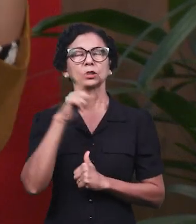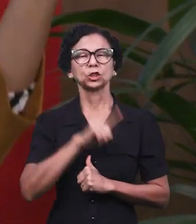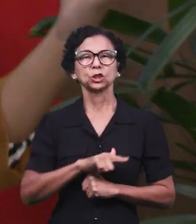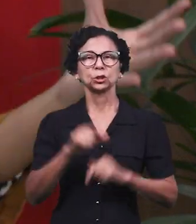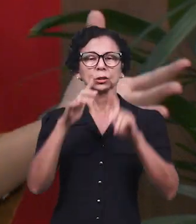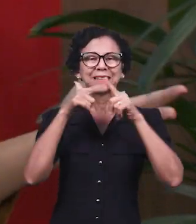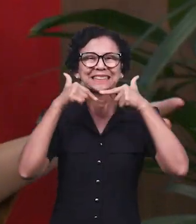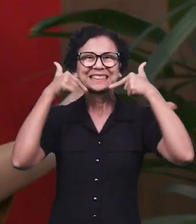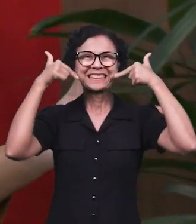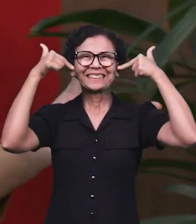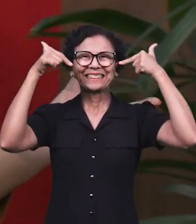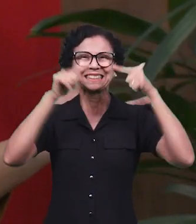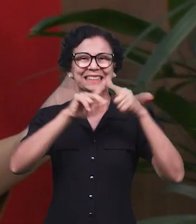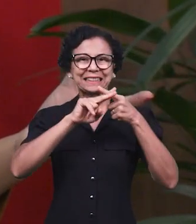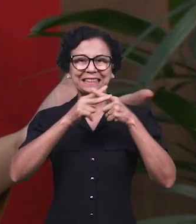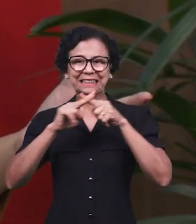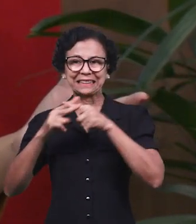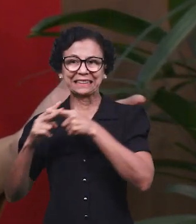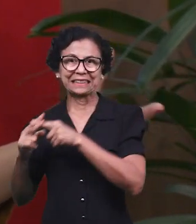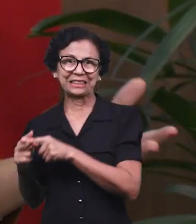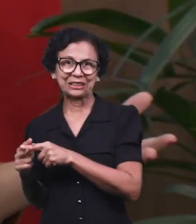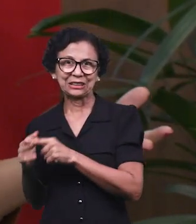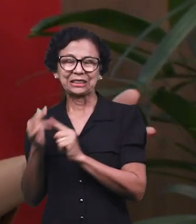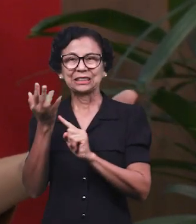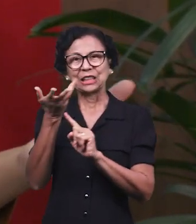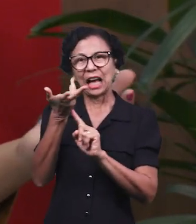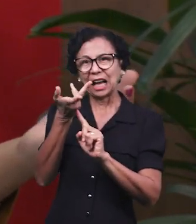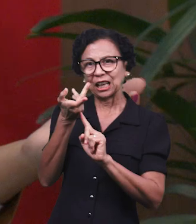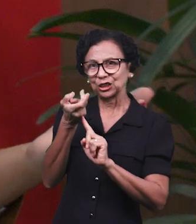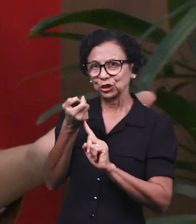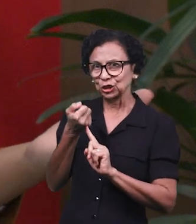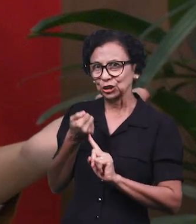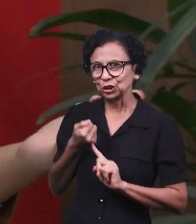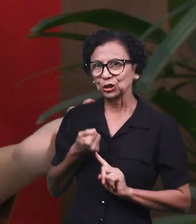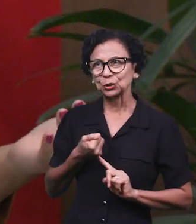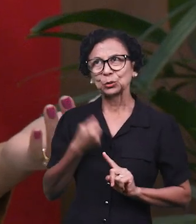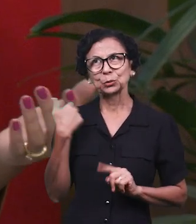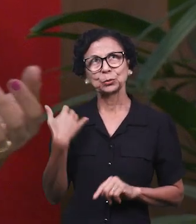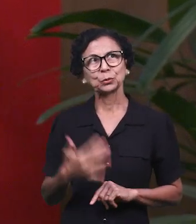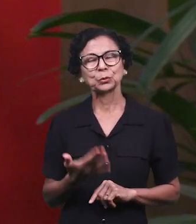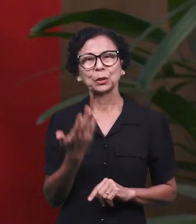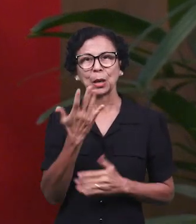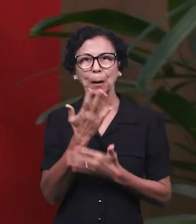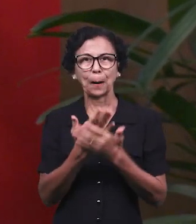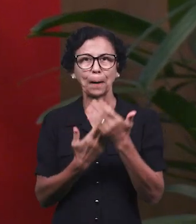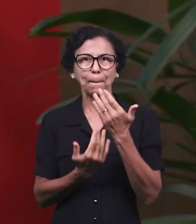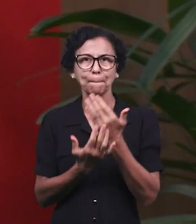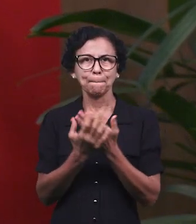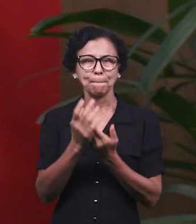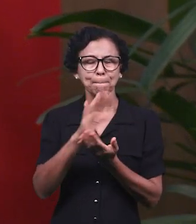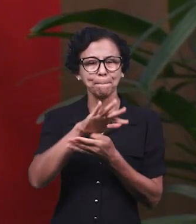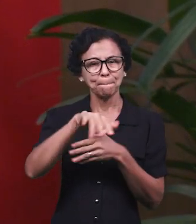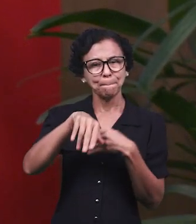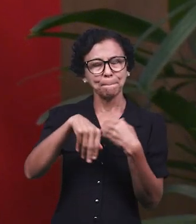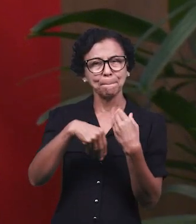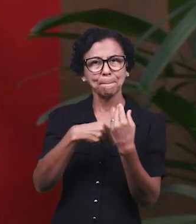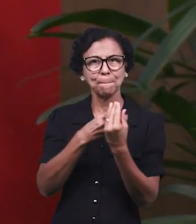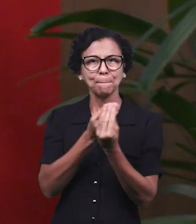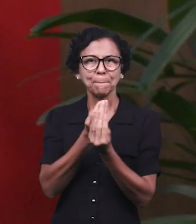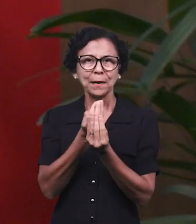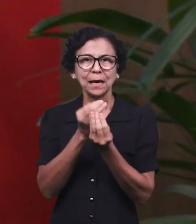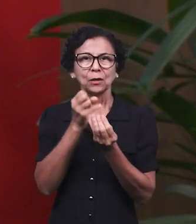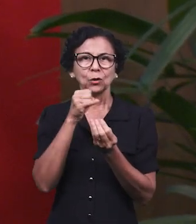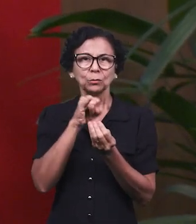sorriso novamente desse paciente. À mão. Dente a dente, né? Deve dar um trabalho. É como se